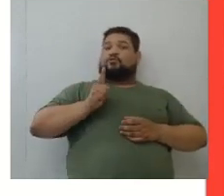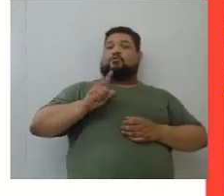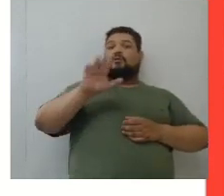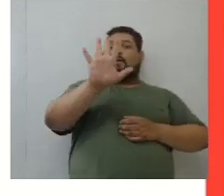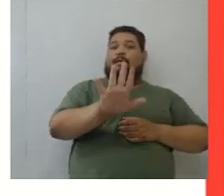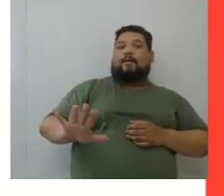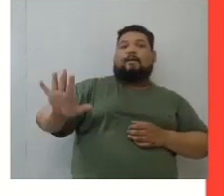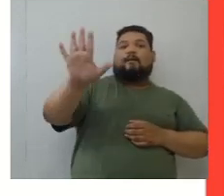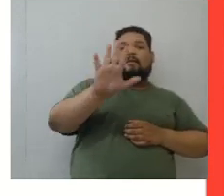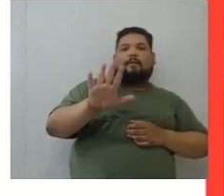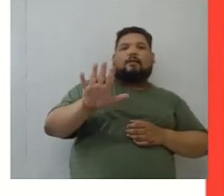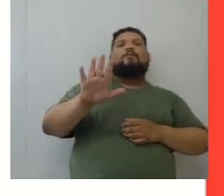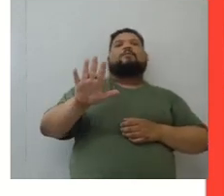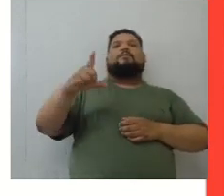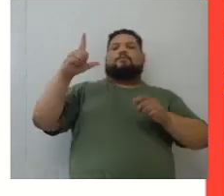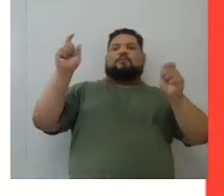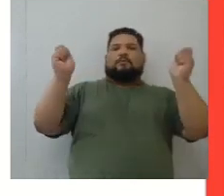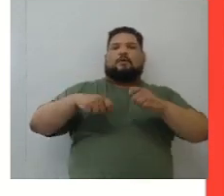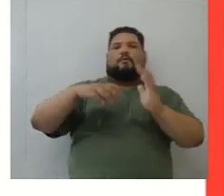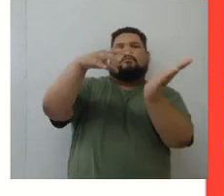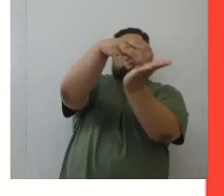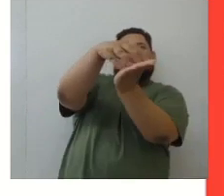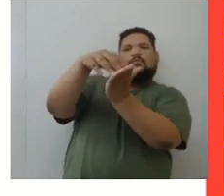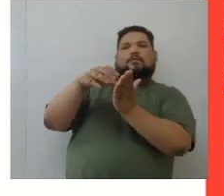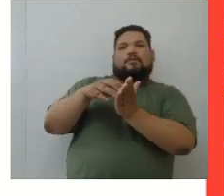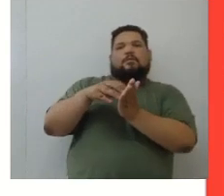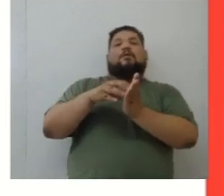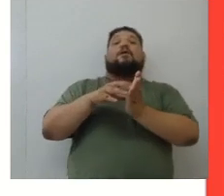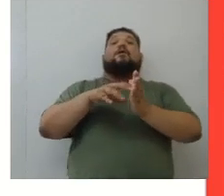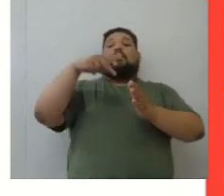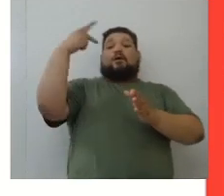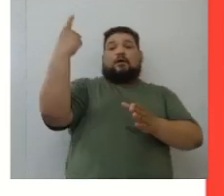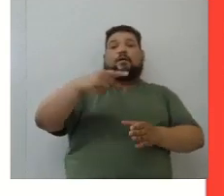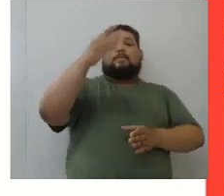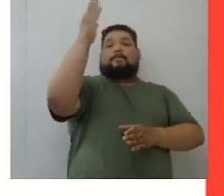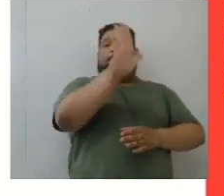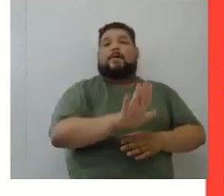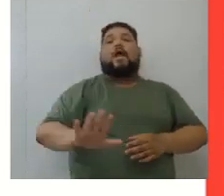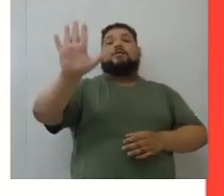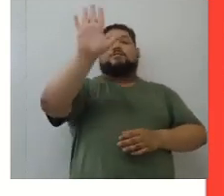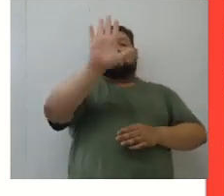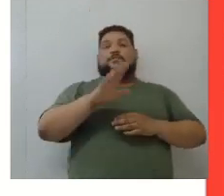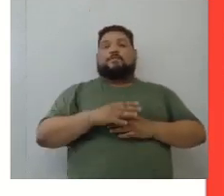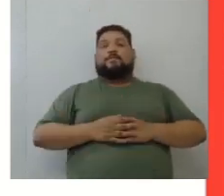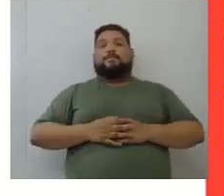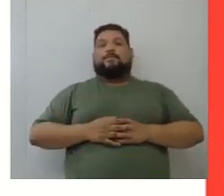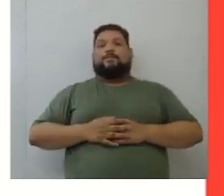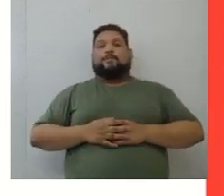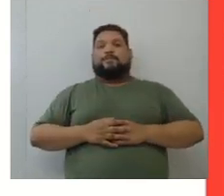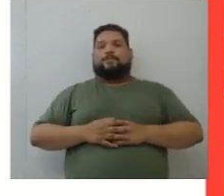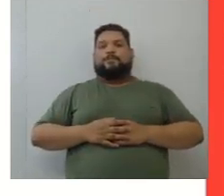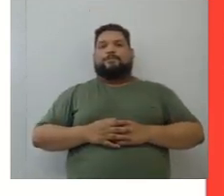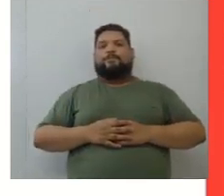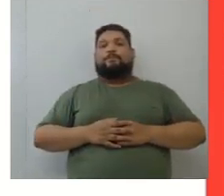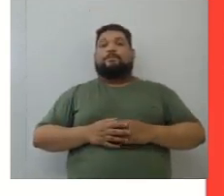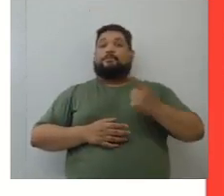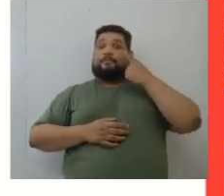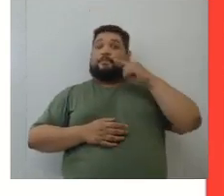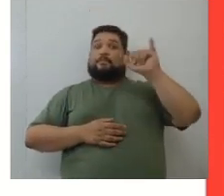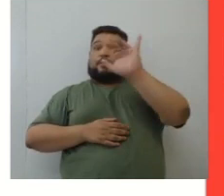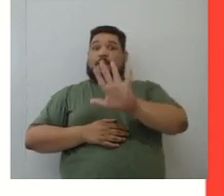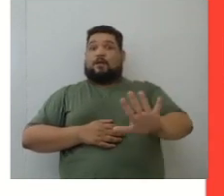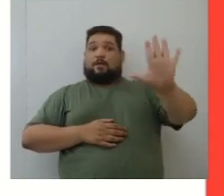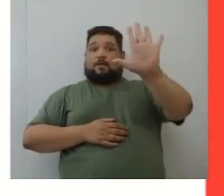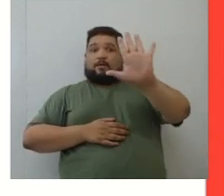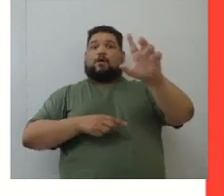de concentração de região metropolitana no território brasileiro. E agora a gente tem aqui uma área que